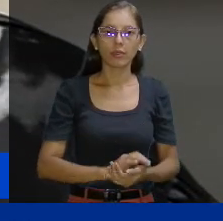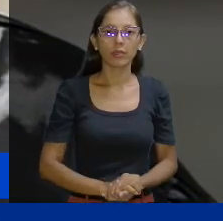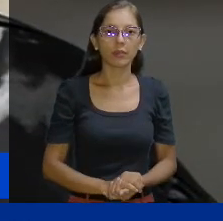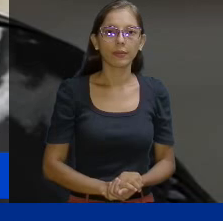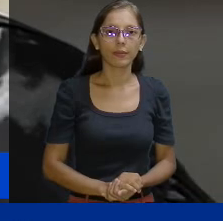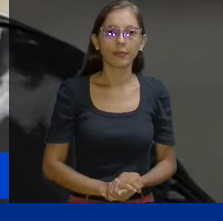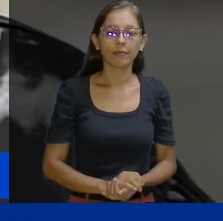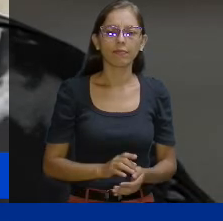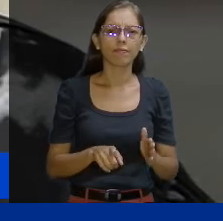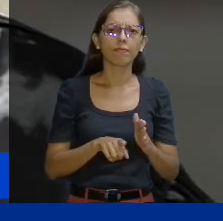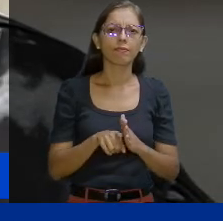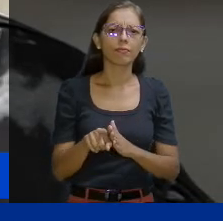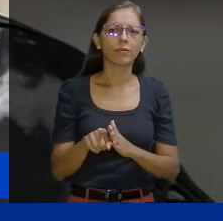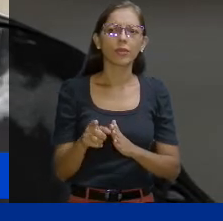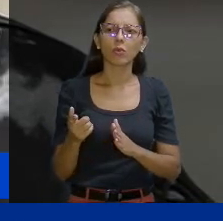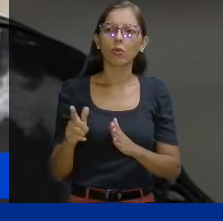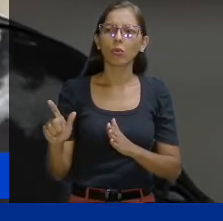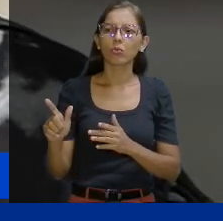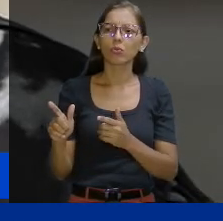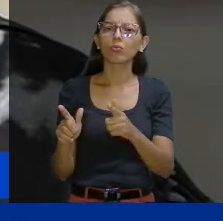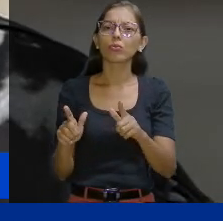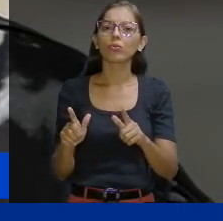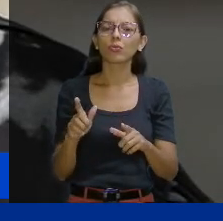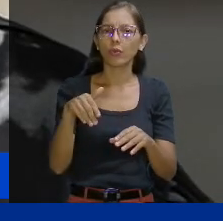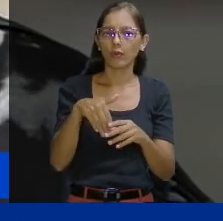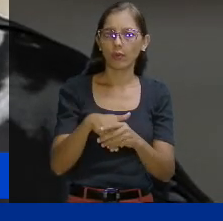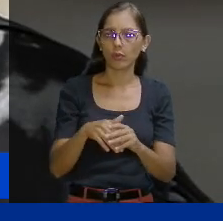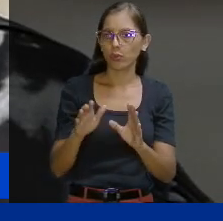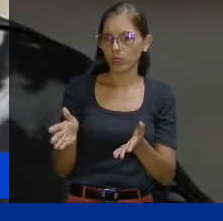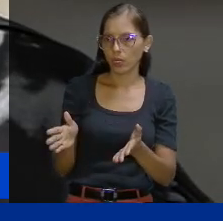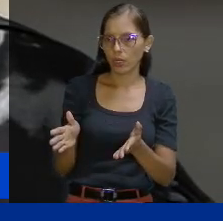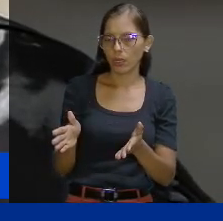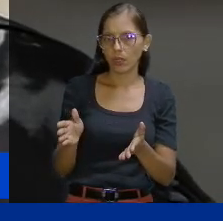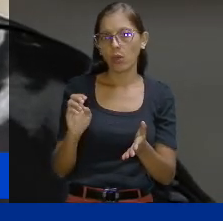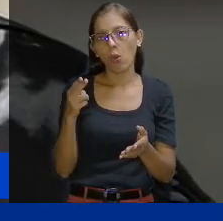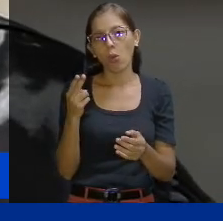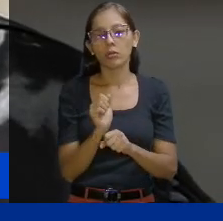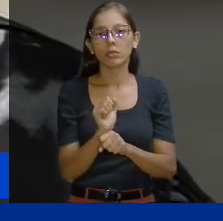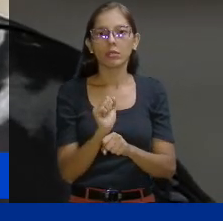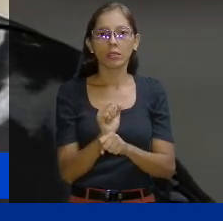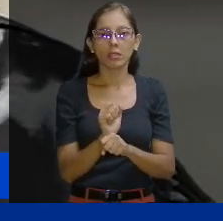Pergunto se os demais antecipam ou aguardam. Juíza Tina Souza.